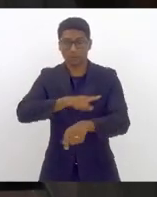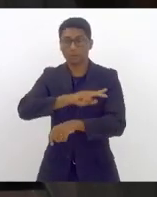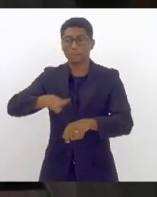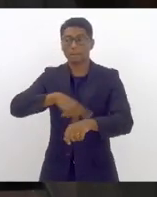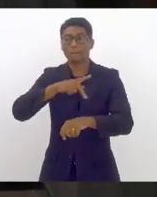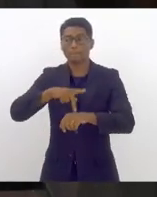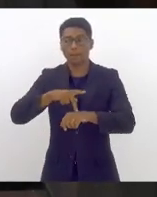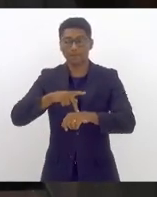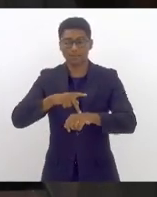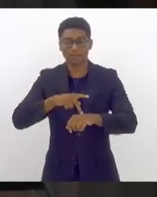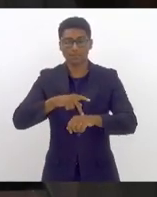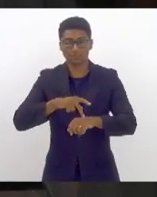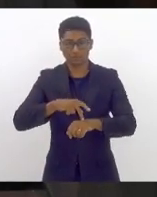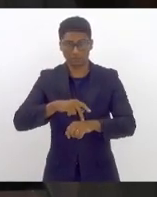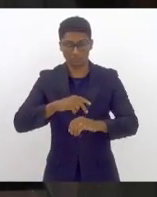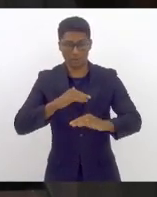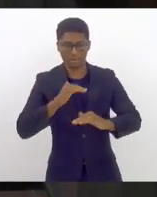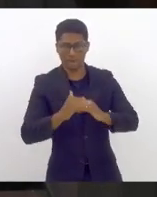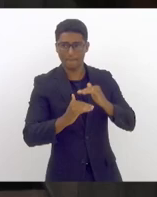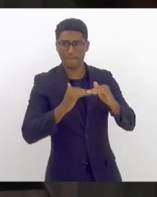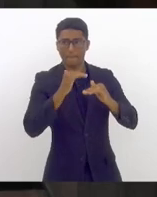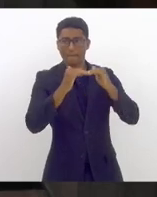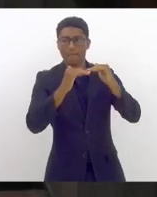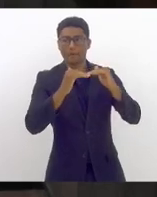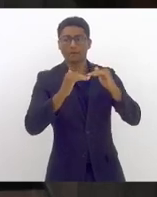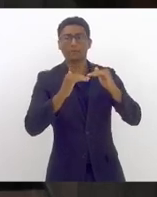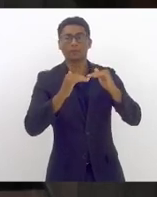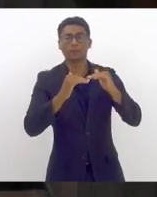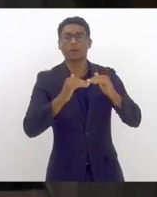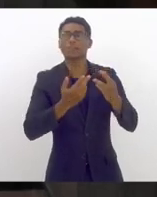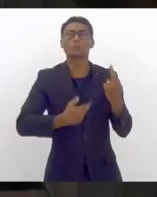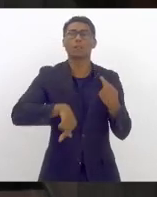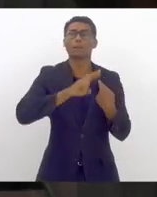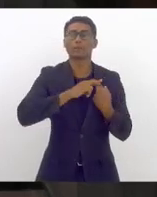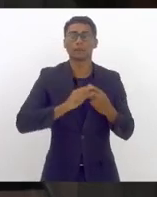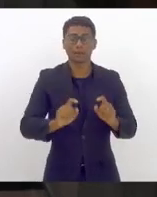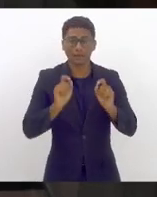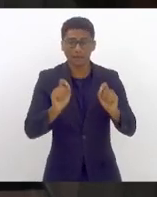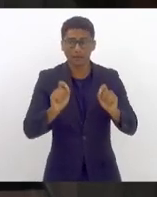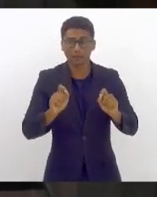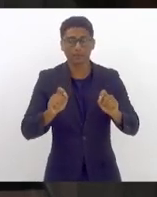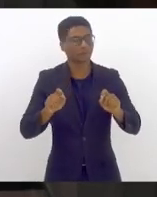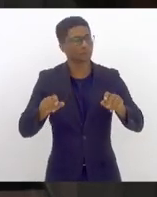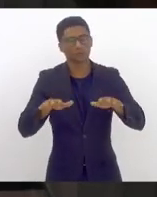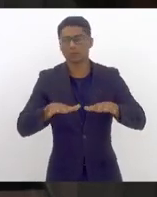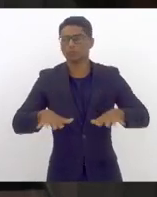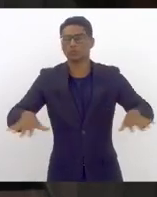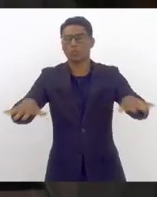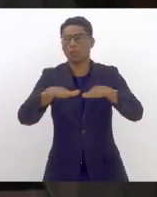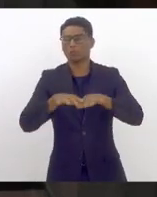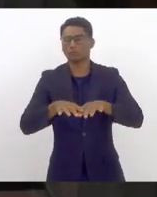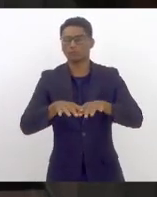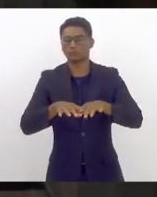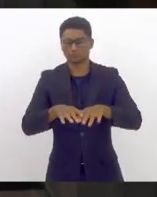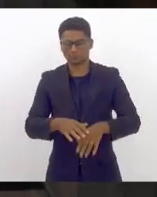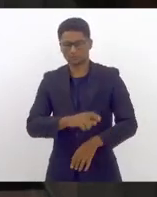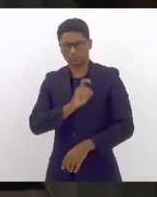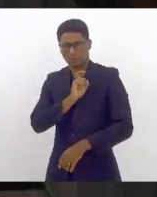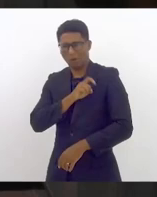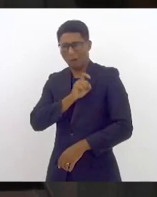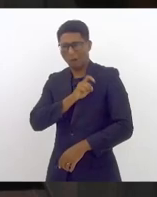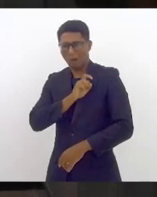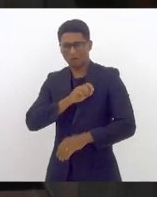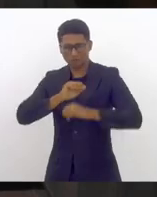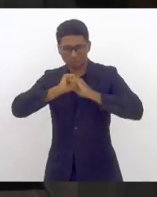um dever e uma obrigação de todos, que não é se fomentando o ódio, que se